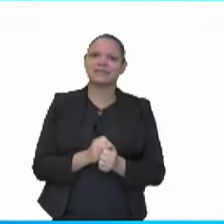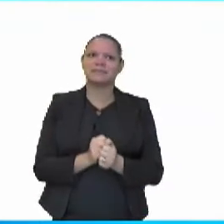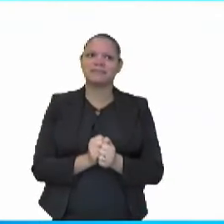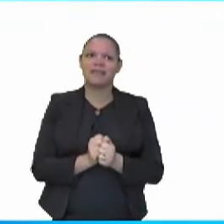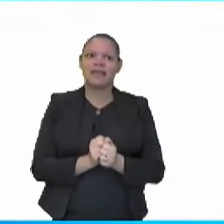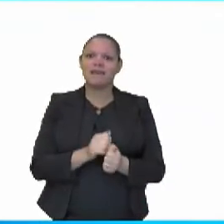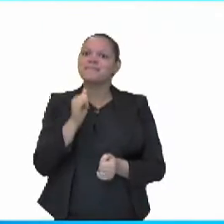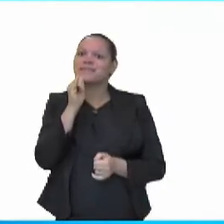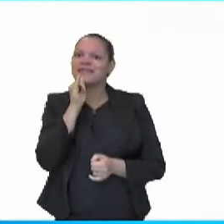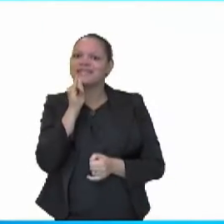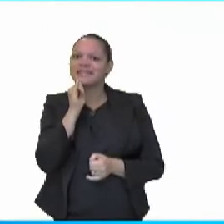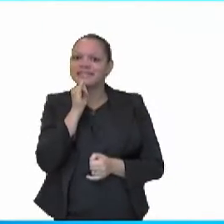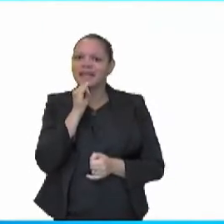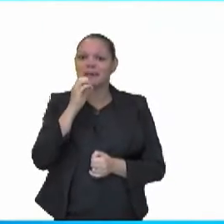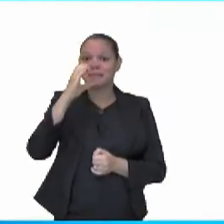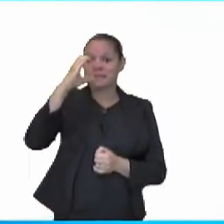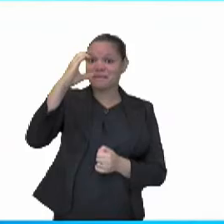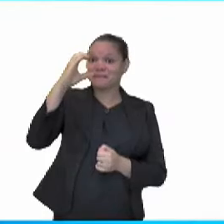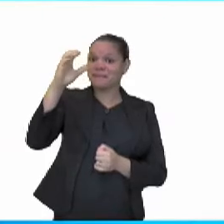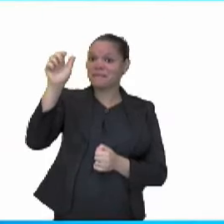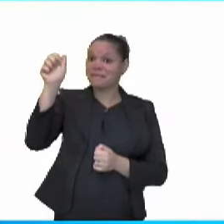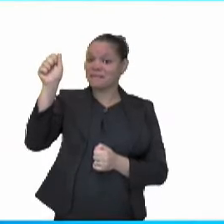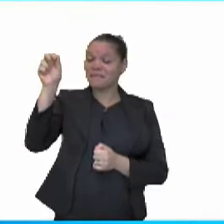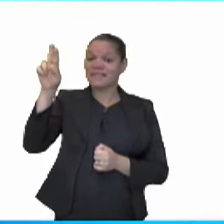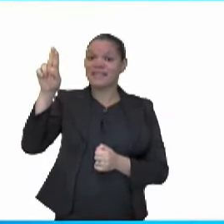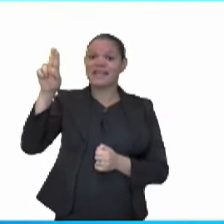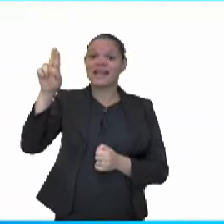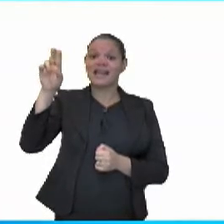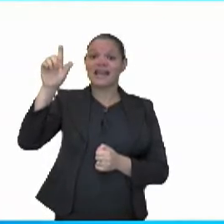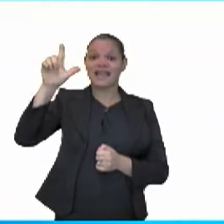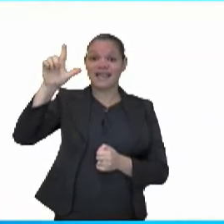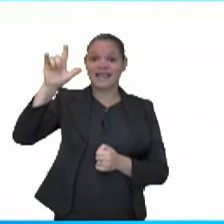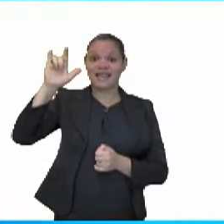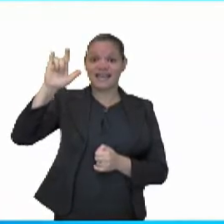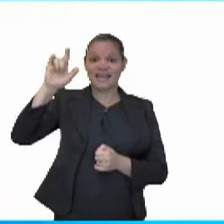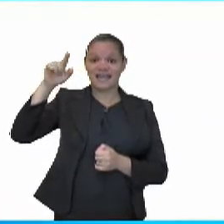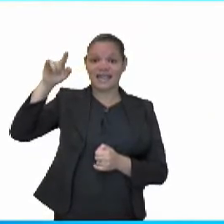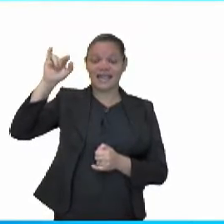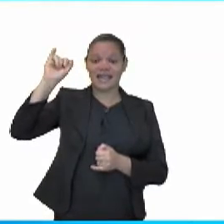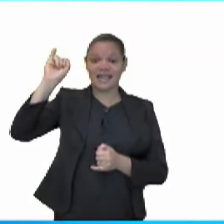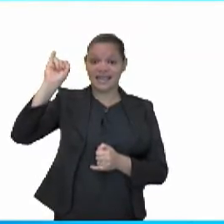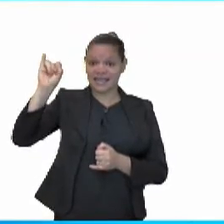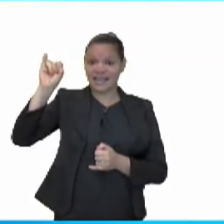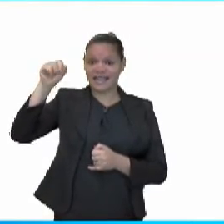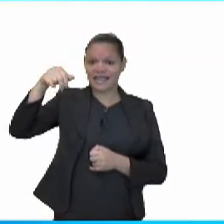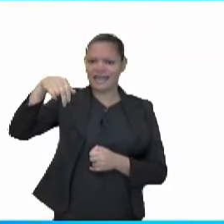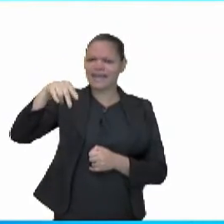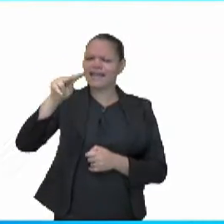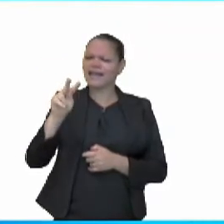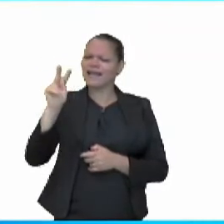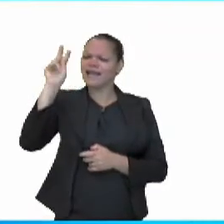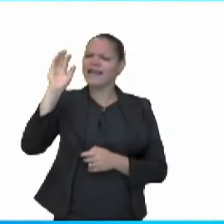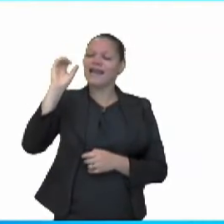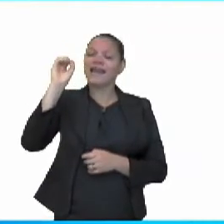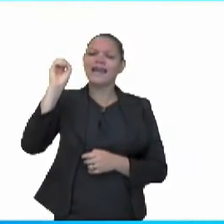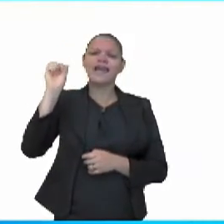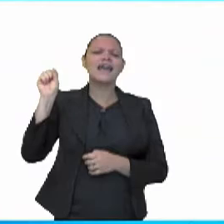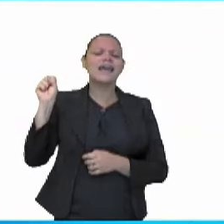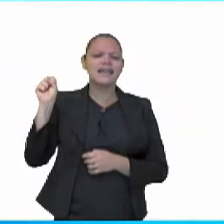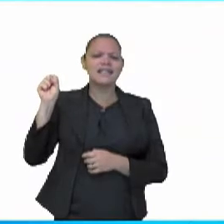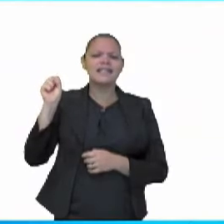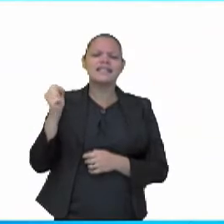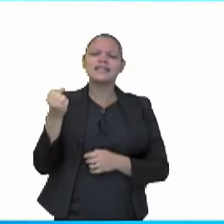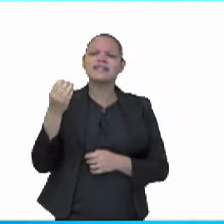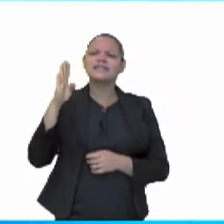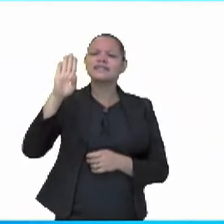muito instrumentista, tocar vários instrumentos e compor também, e ser produtor musical, arranjador, intérprete, é